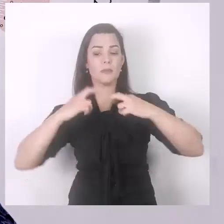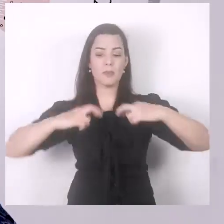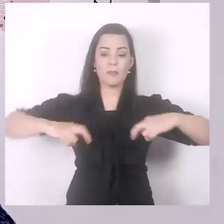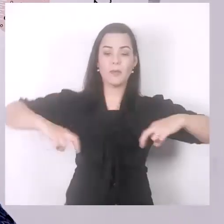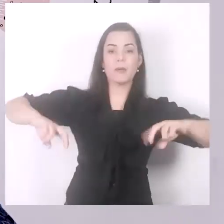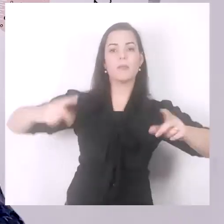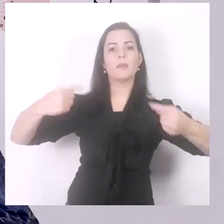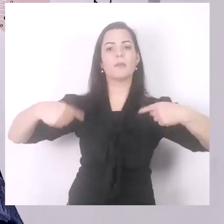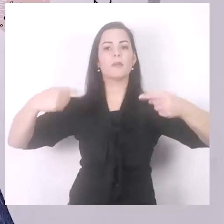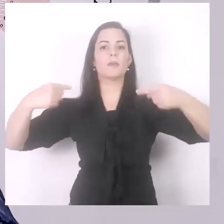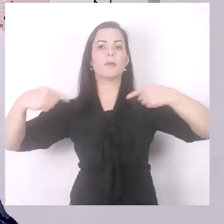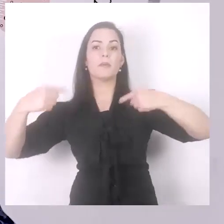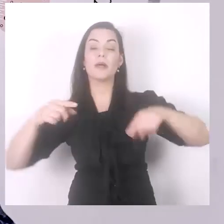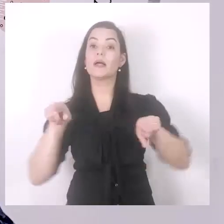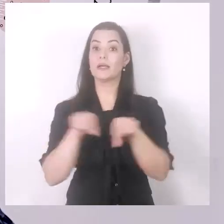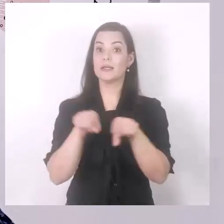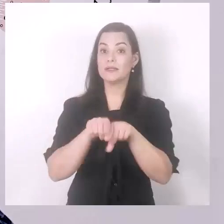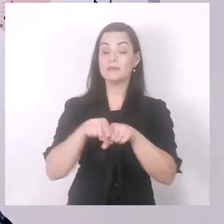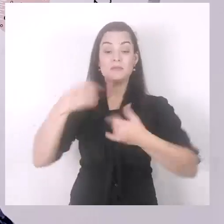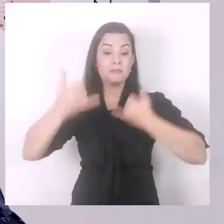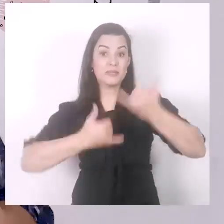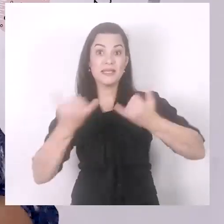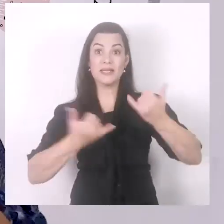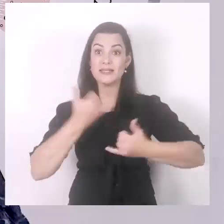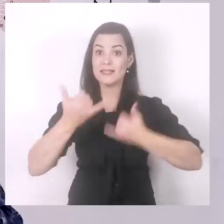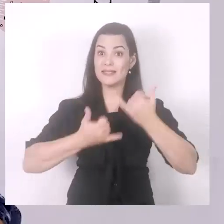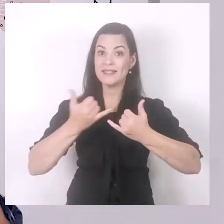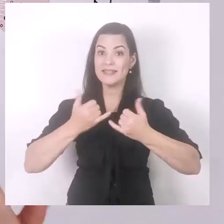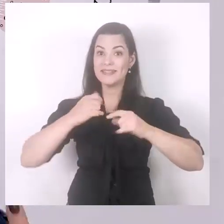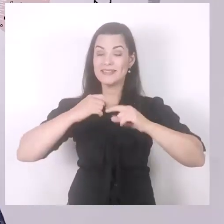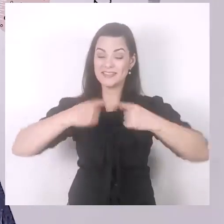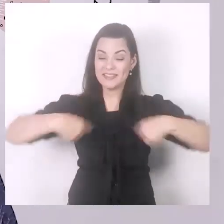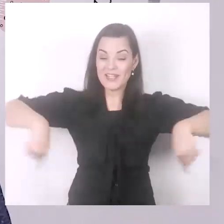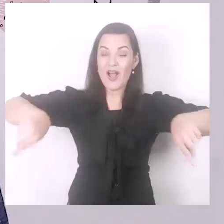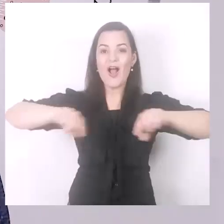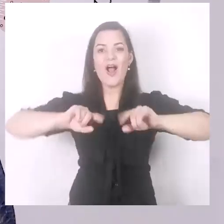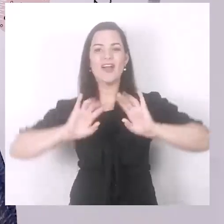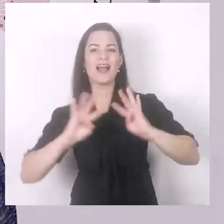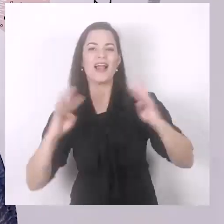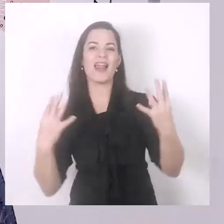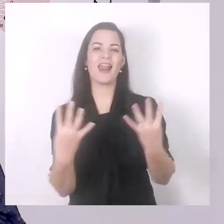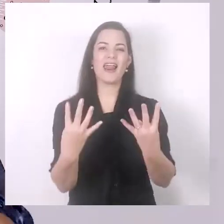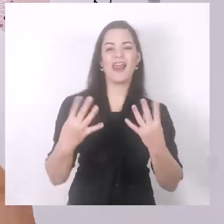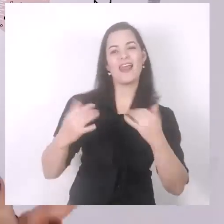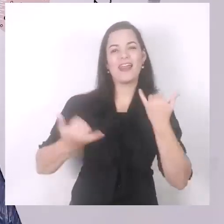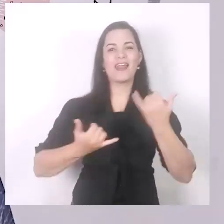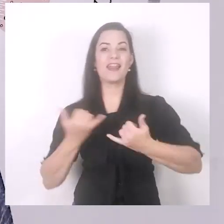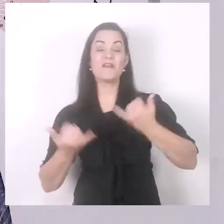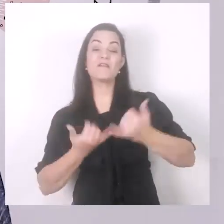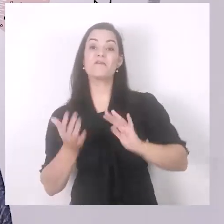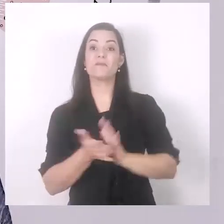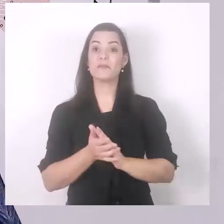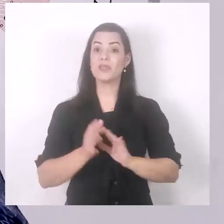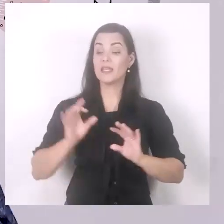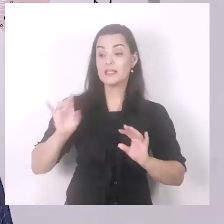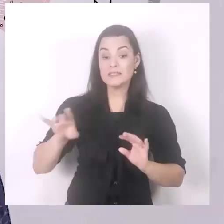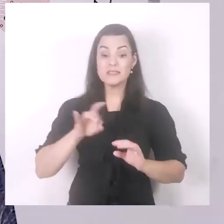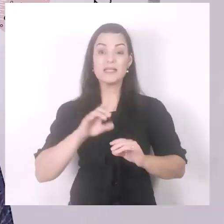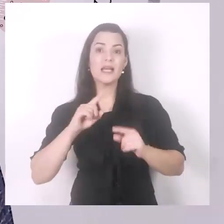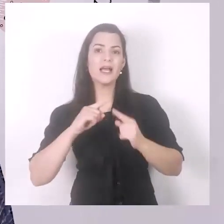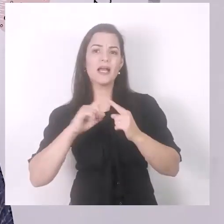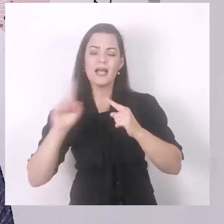alguns problemas, a roda como brincadeira. E em todas essas situações, a ideia da roda,